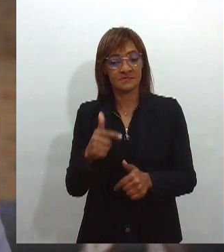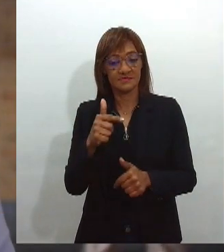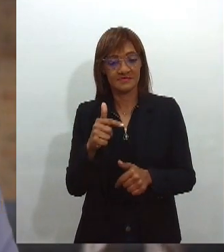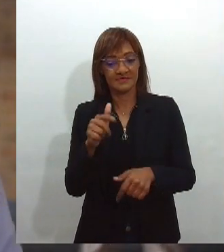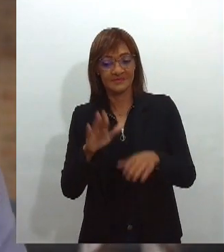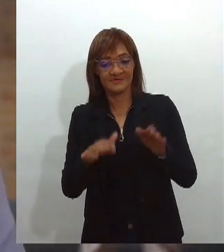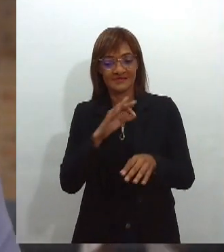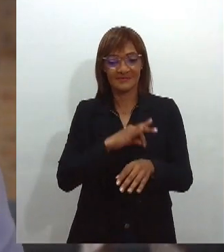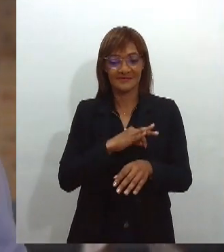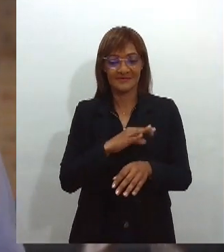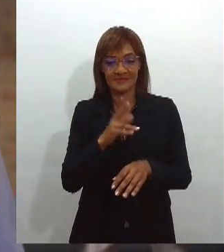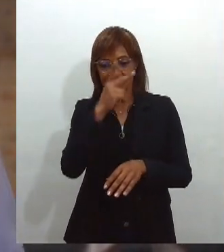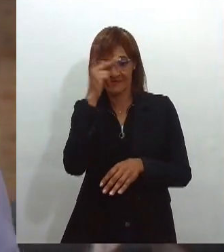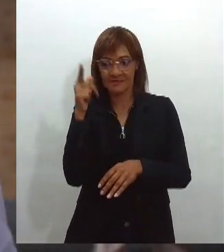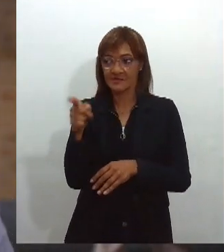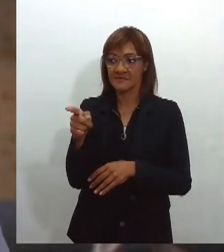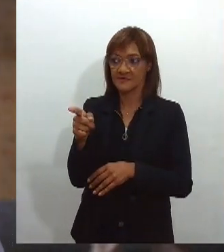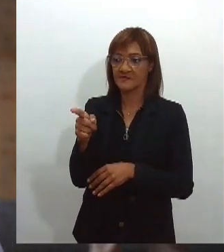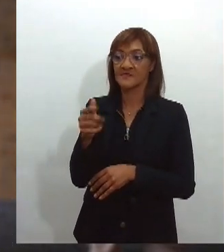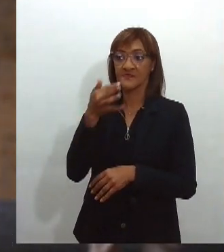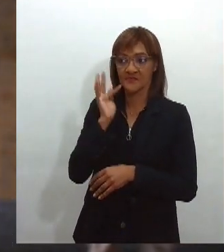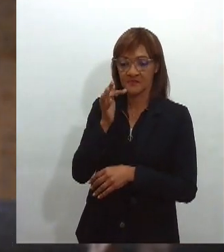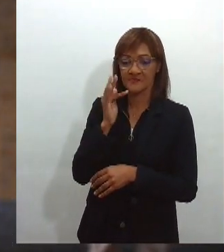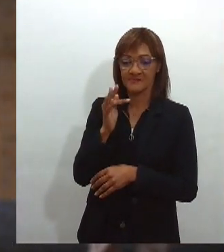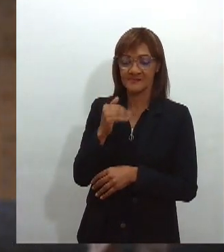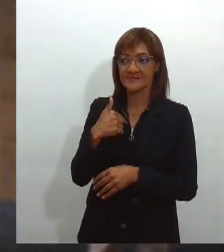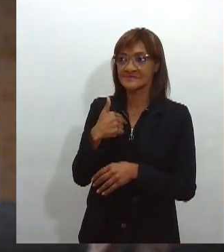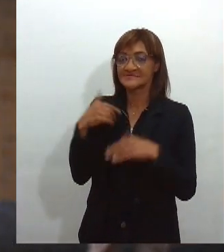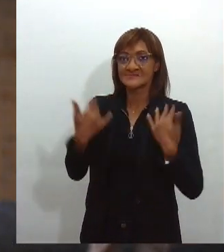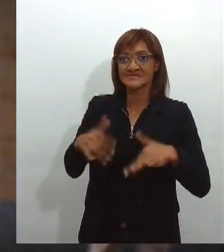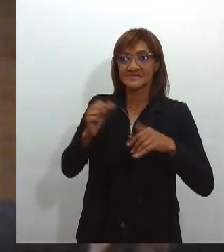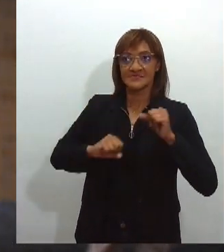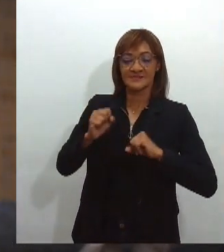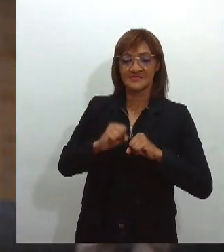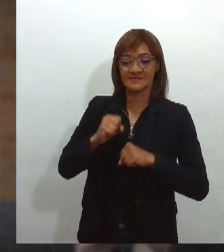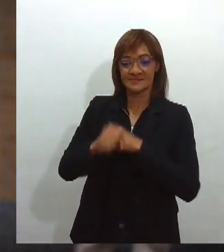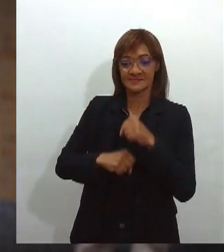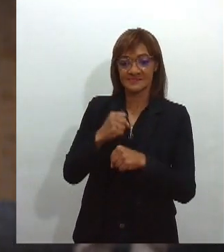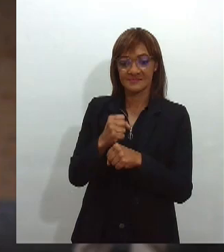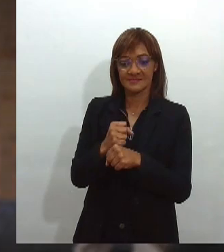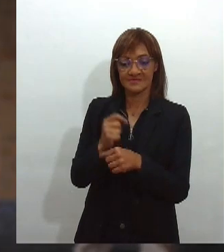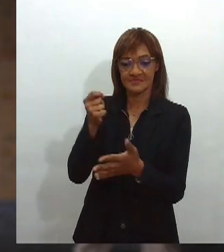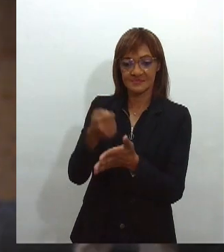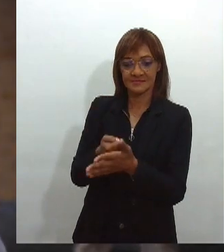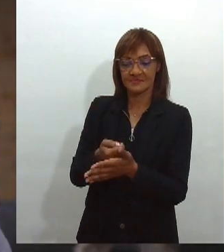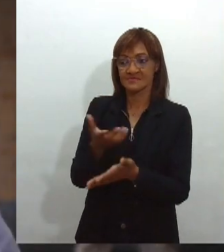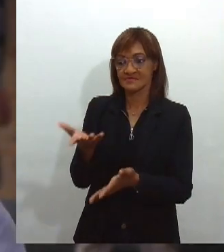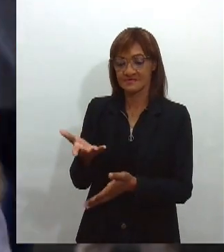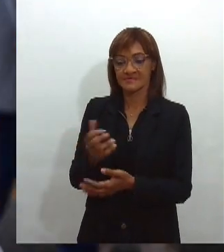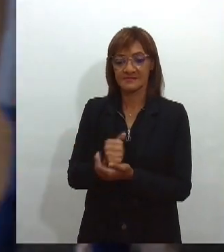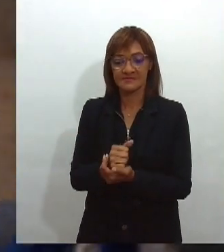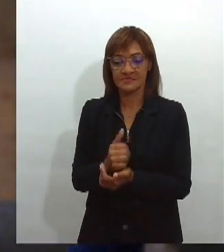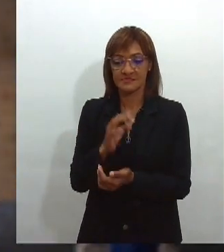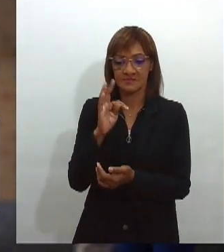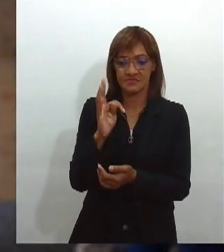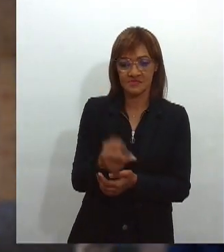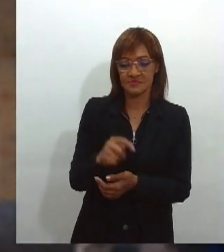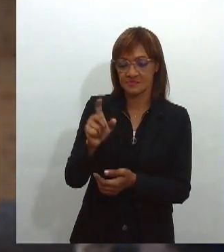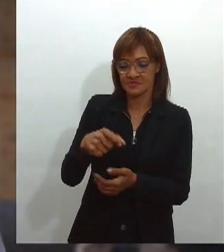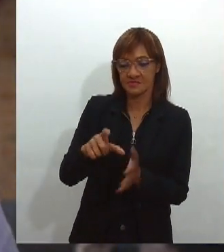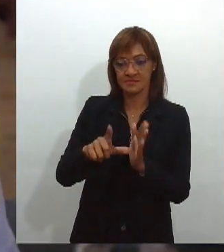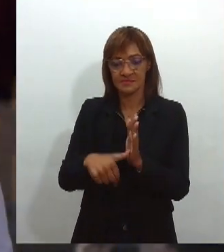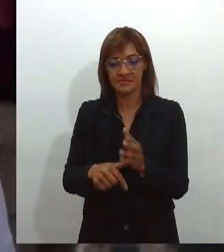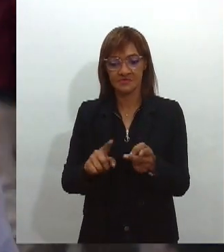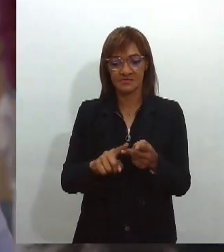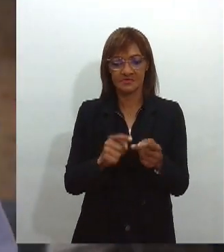dizem: olha, Fábio, eu espero o ano todo para poder pagar um colégio dos meninos, para poder pagar um cartão que está atrasado, para botar minhas contas em